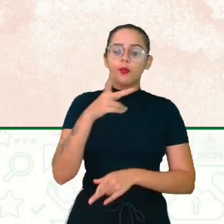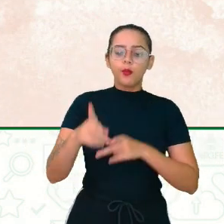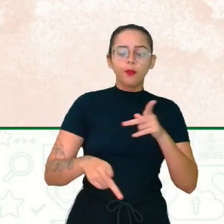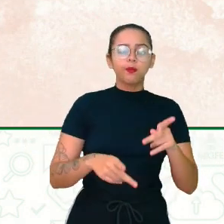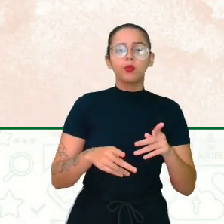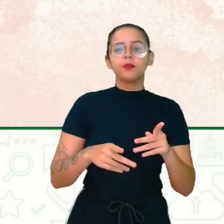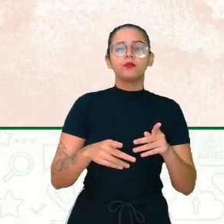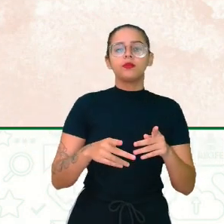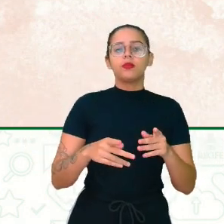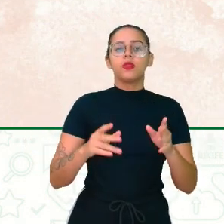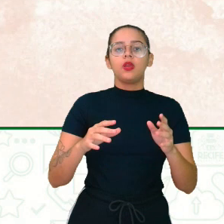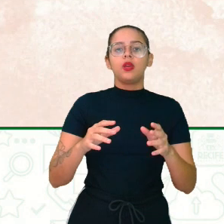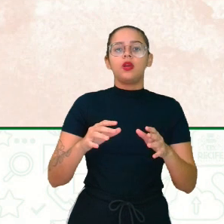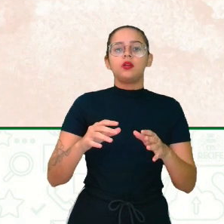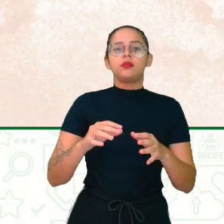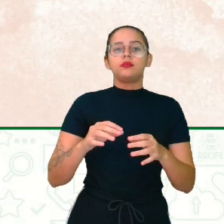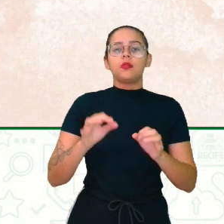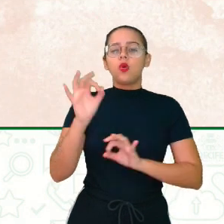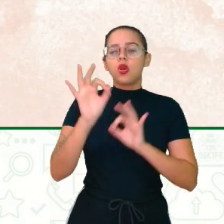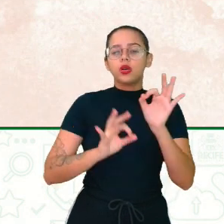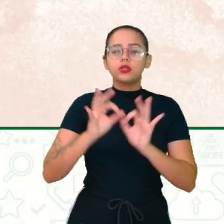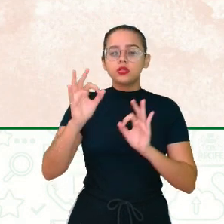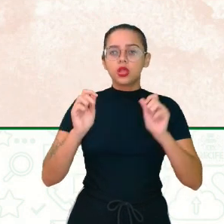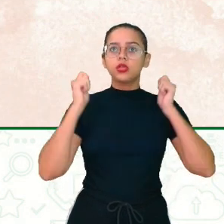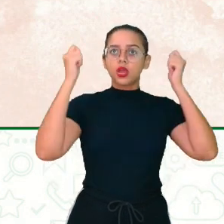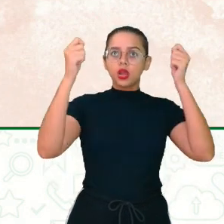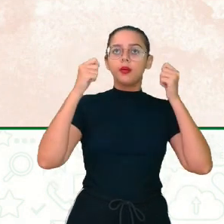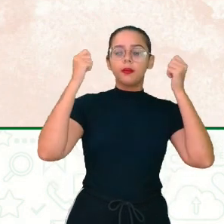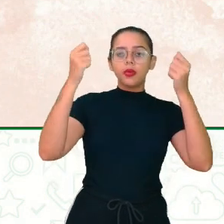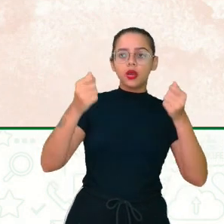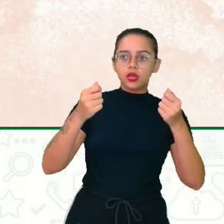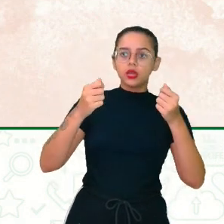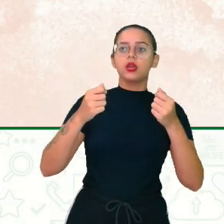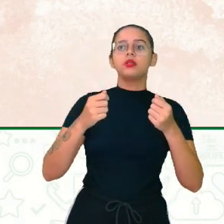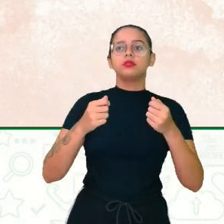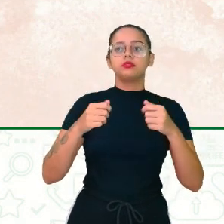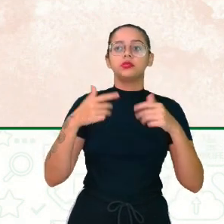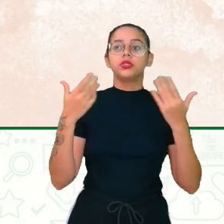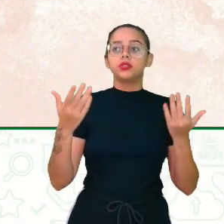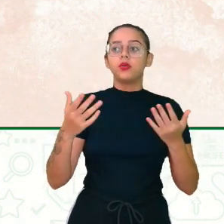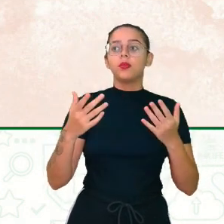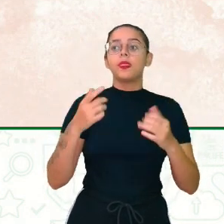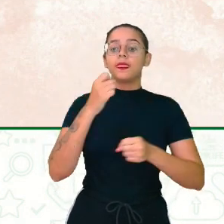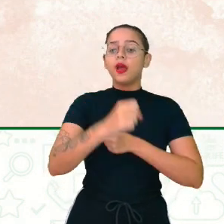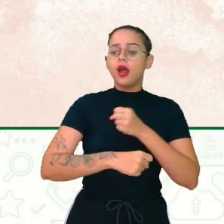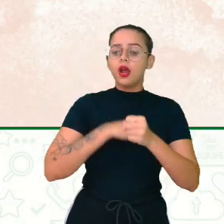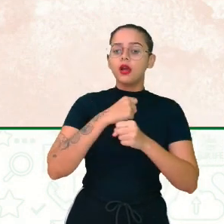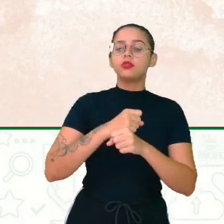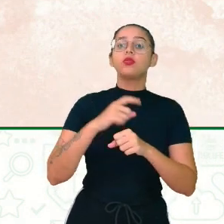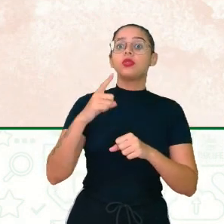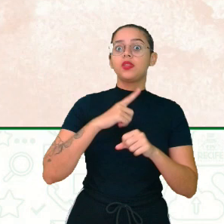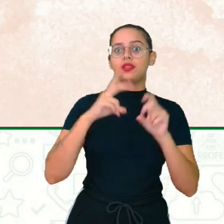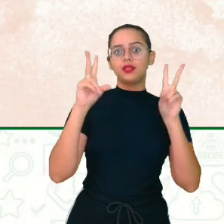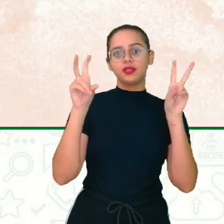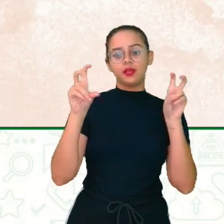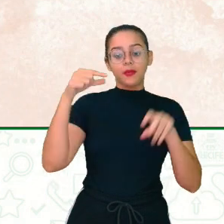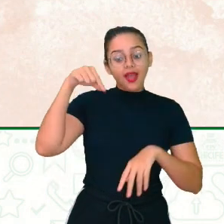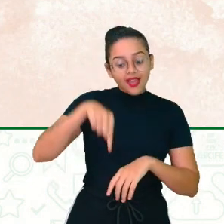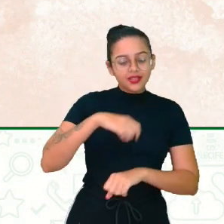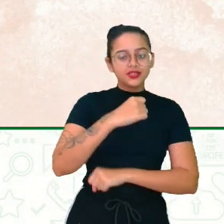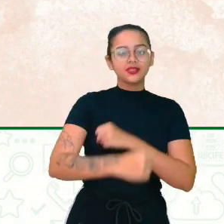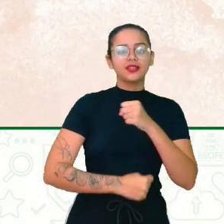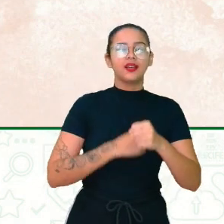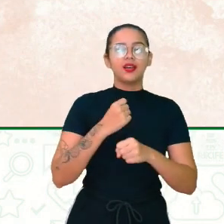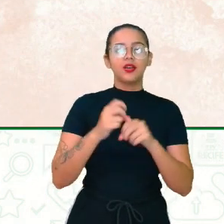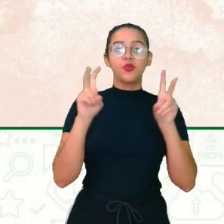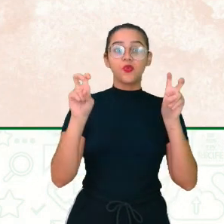caprichando nas campanhas de conscientização. E a cada ano, né, professora Yolanda, a gente tem um tema. Sim. E neste ano a gente está